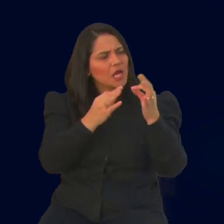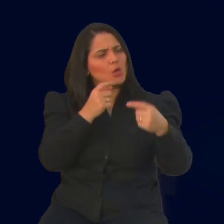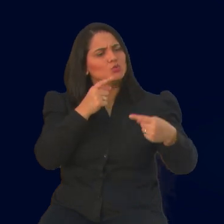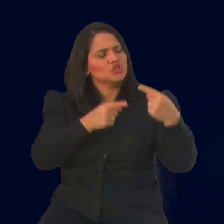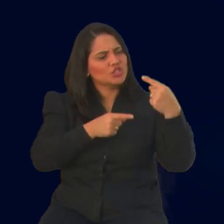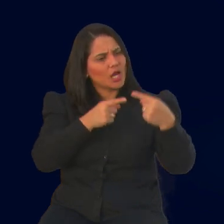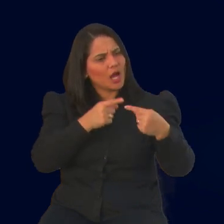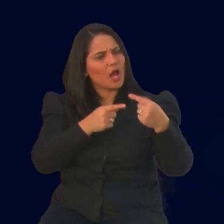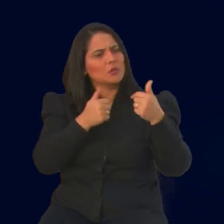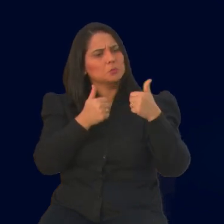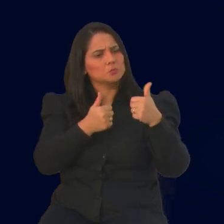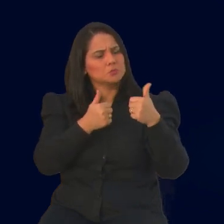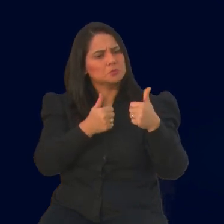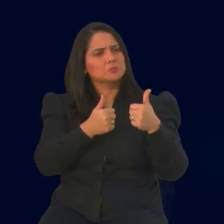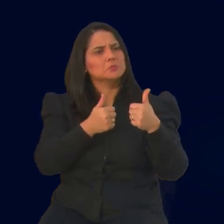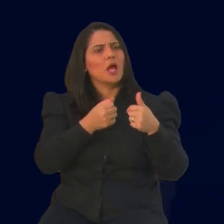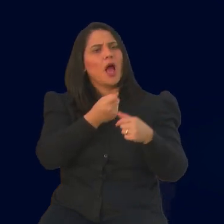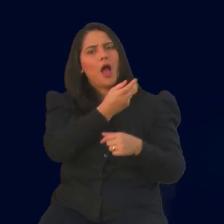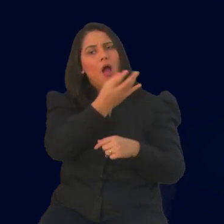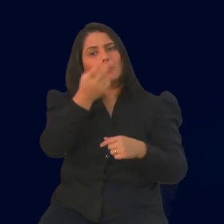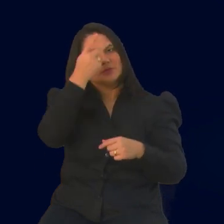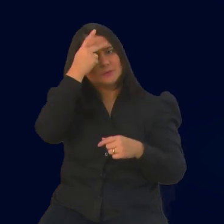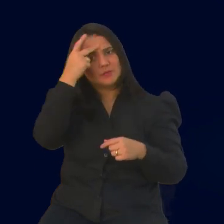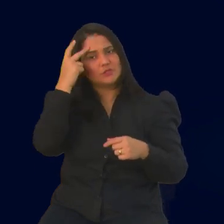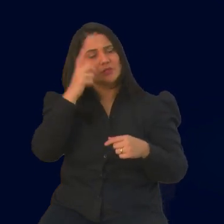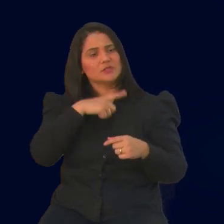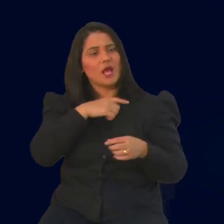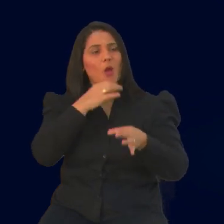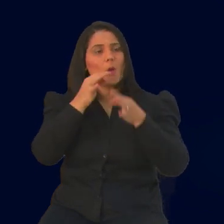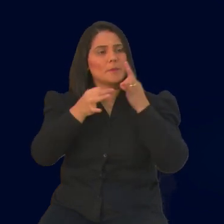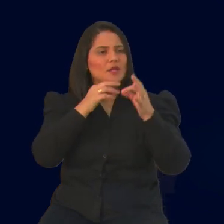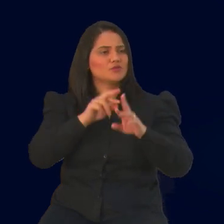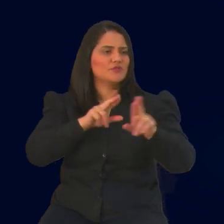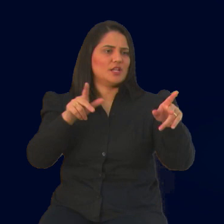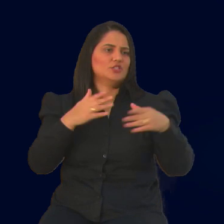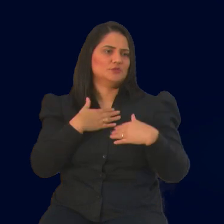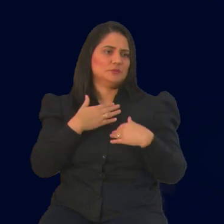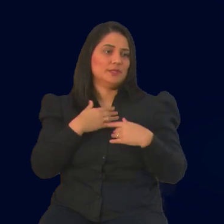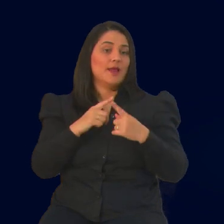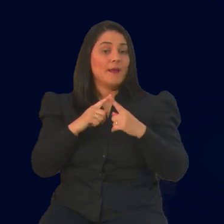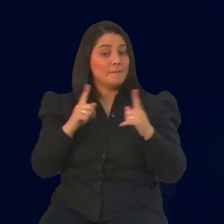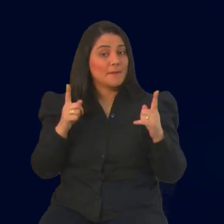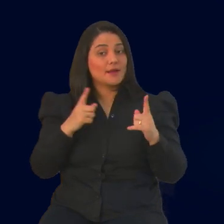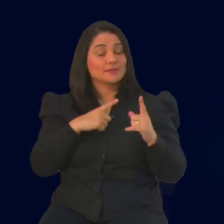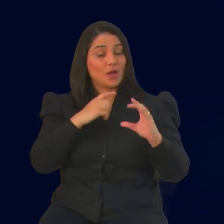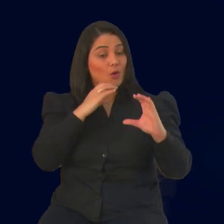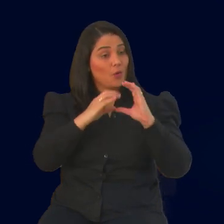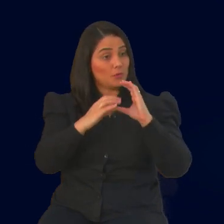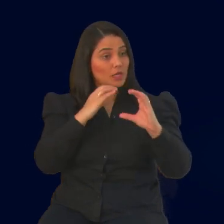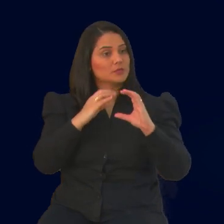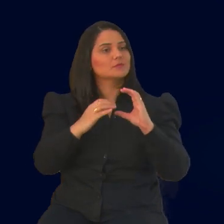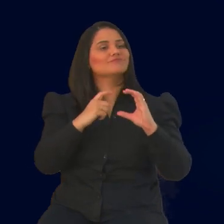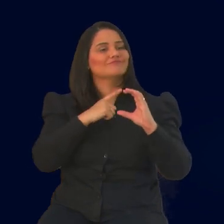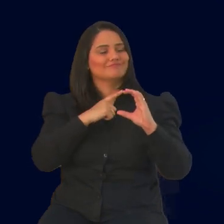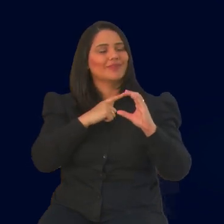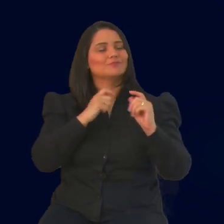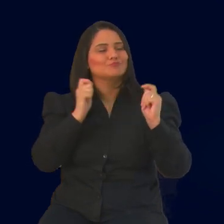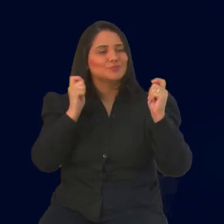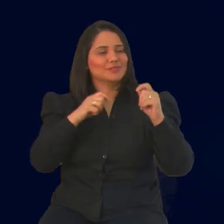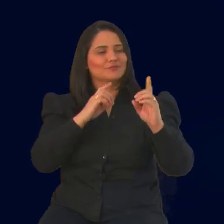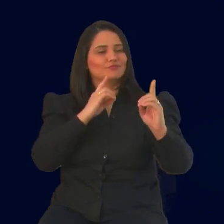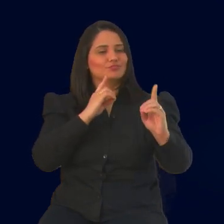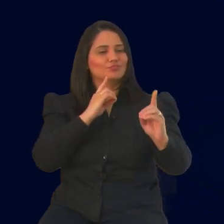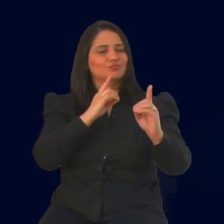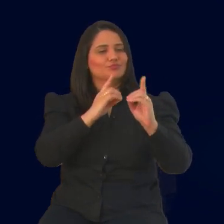têm opiniões opostas, mas com a comunicação assertiva o diálogo flui. Existe